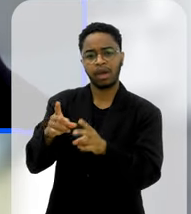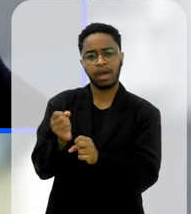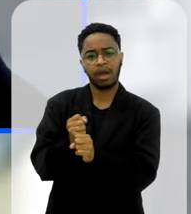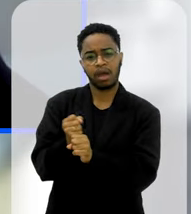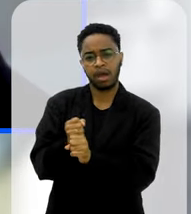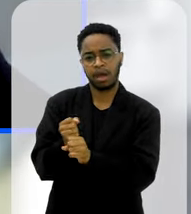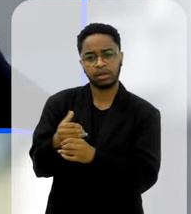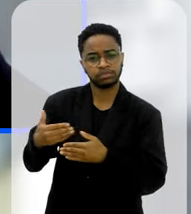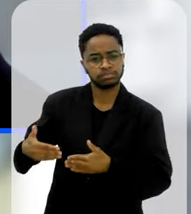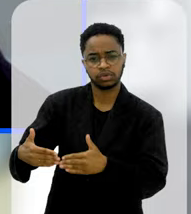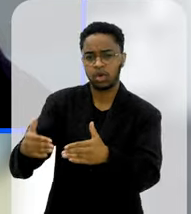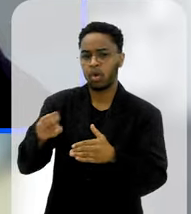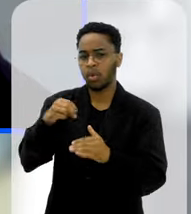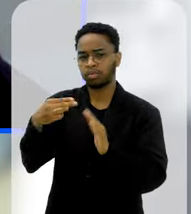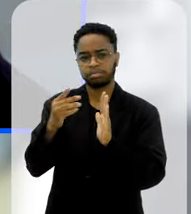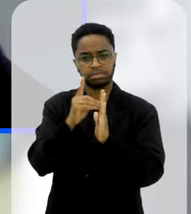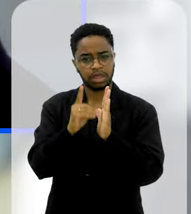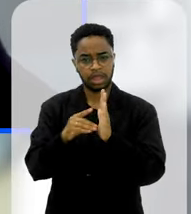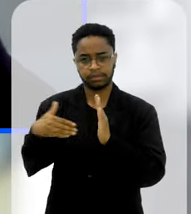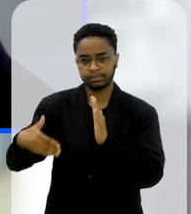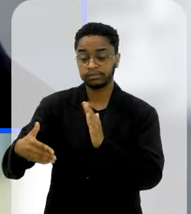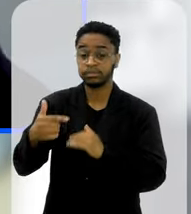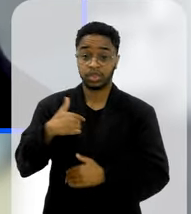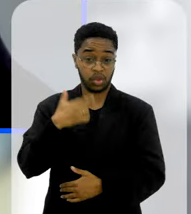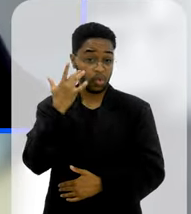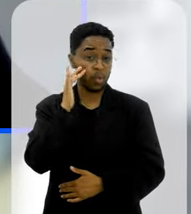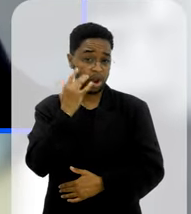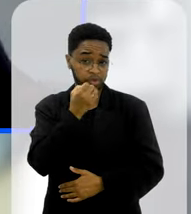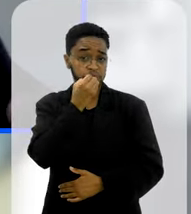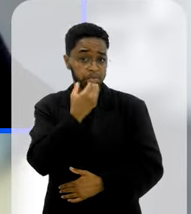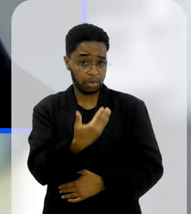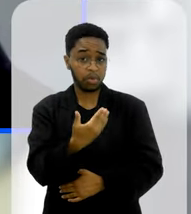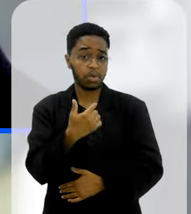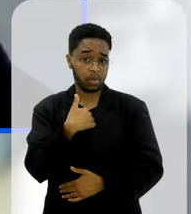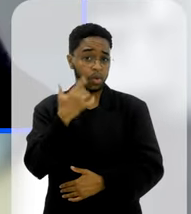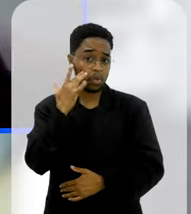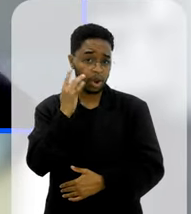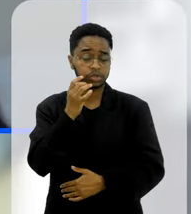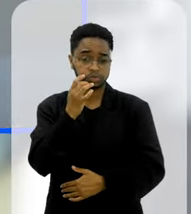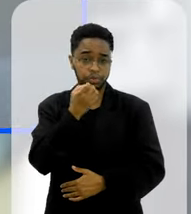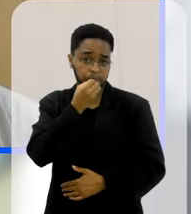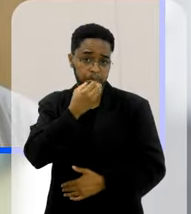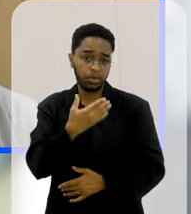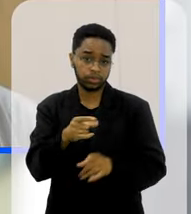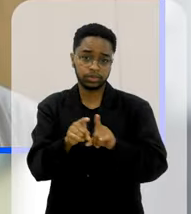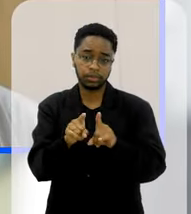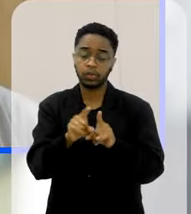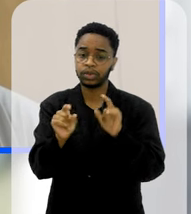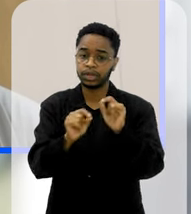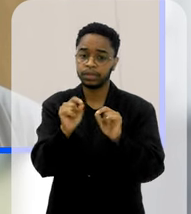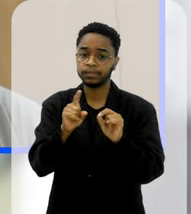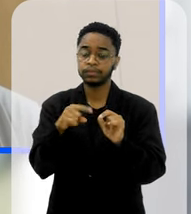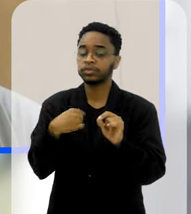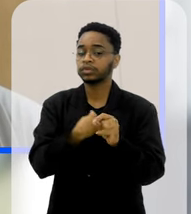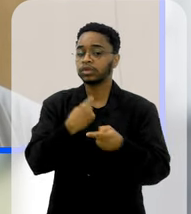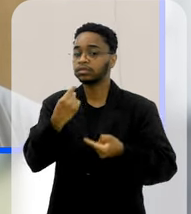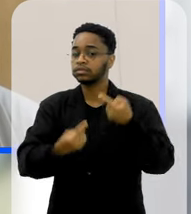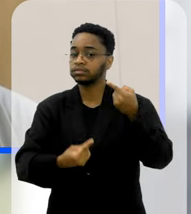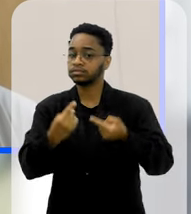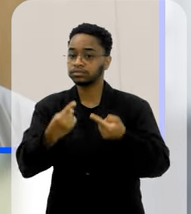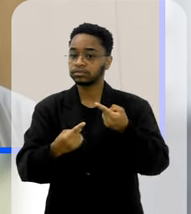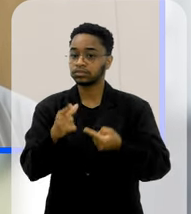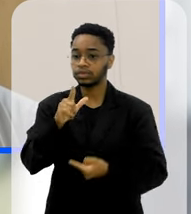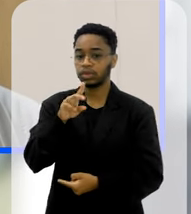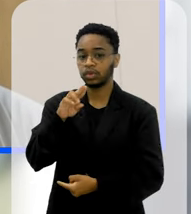estender por mais anos ou mais décadas, né? É Eu um acho muito bom, pouco o nosso professor. papel. Professor, eu acho muito bom também que a